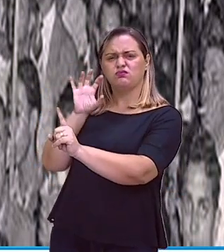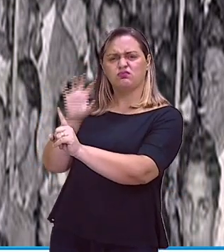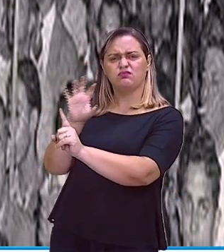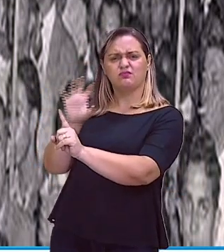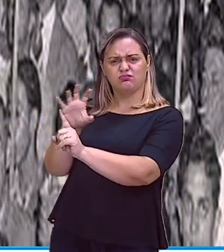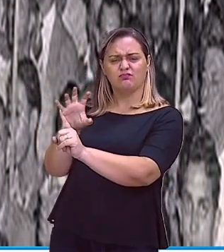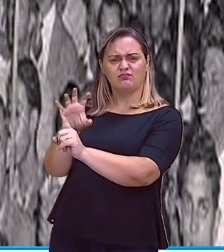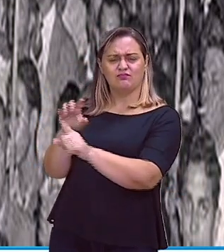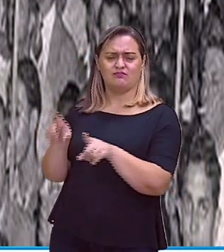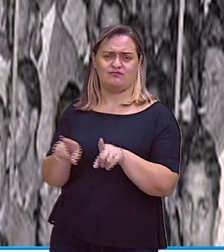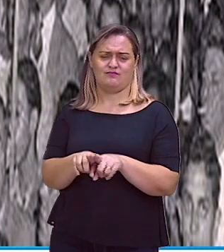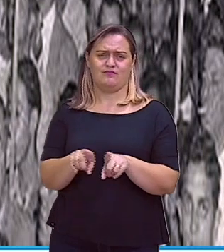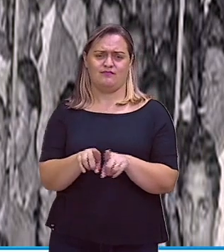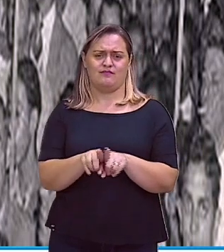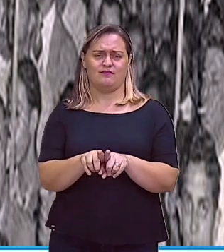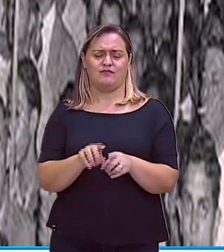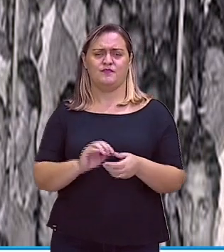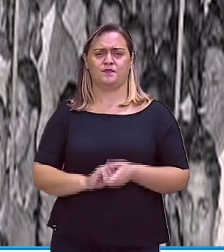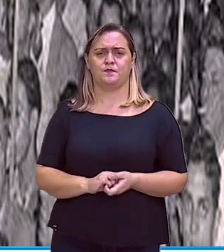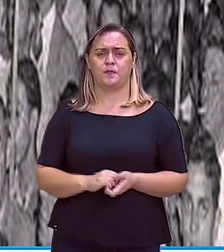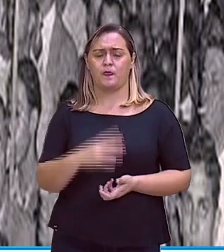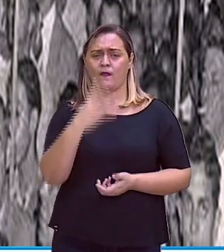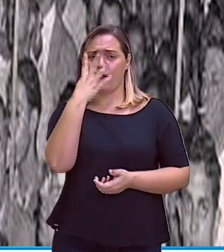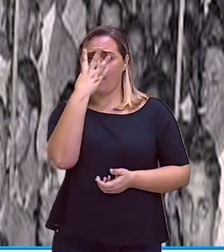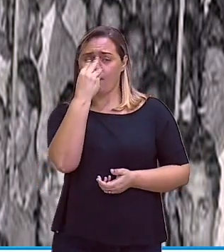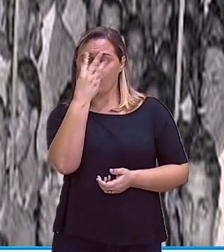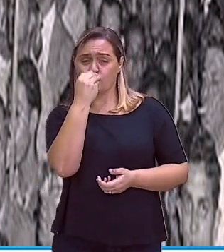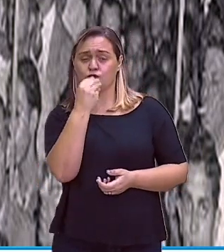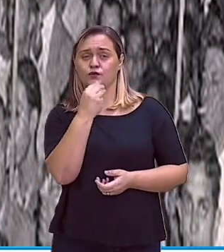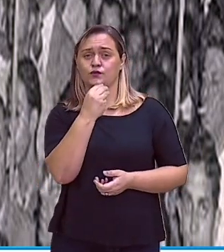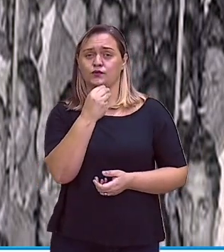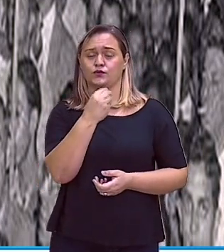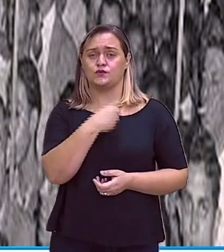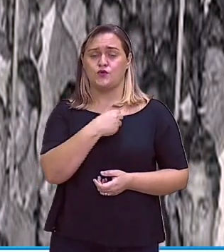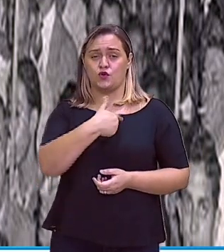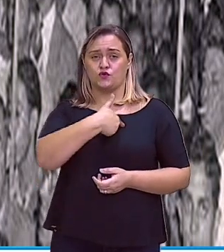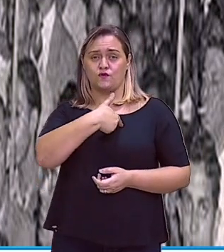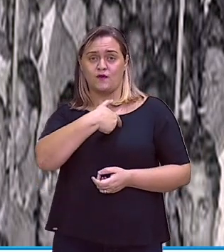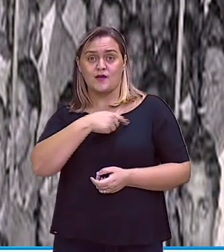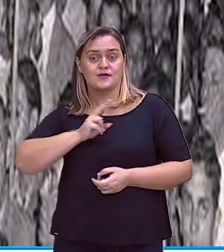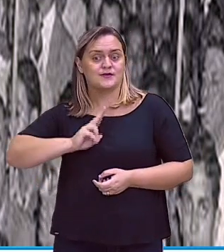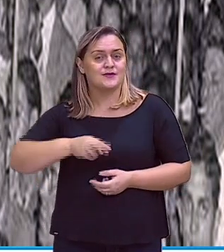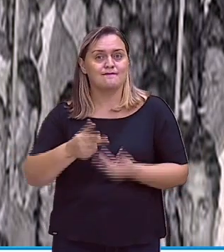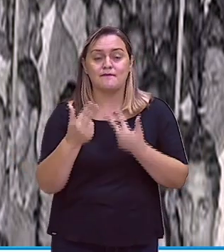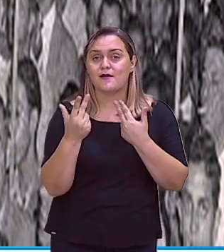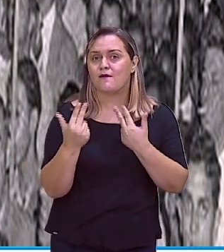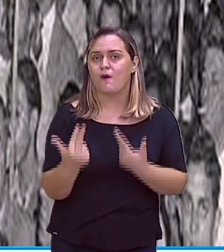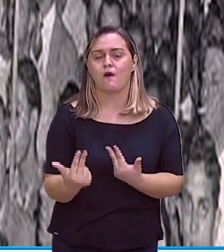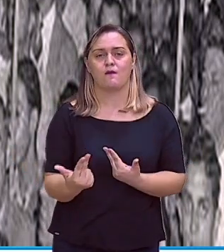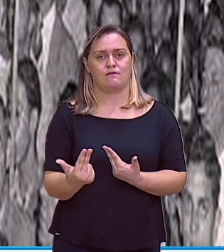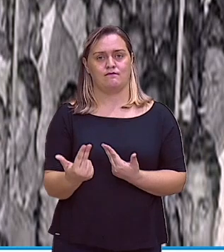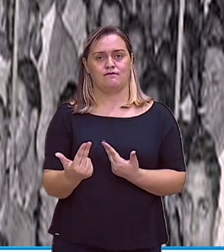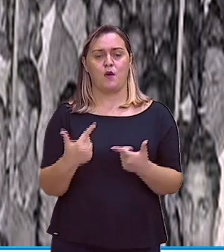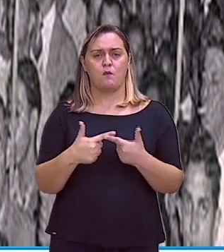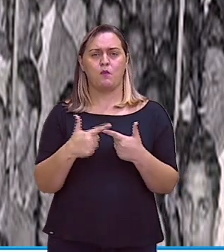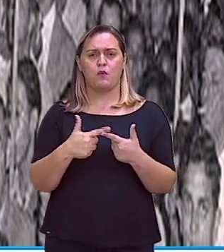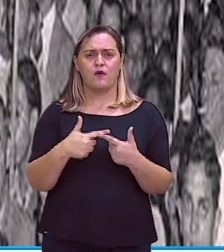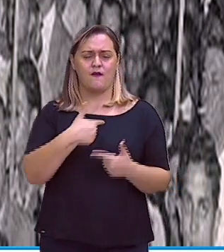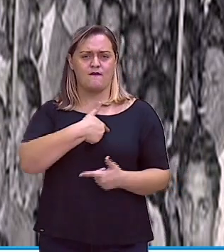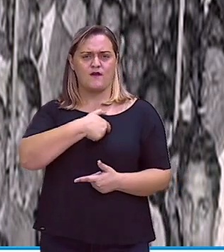de Vargas elas tinham que ser padronizadas por eles e baixinho ele tinha um